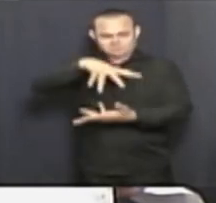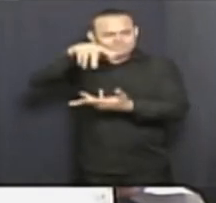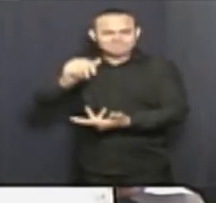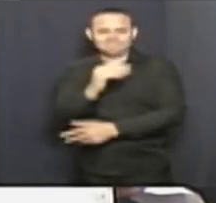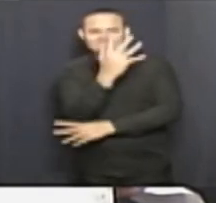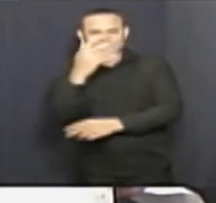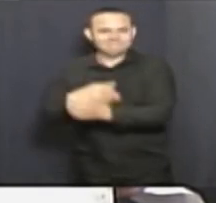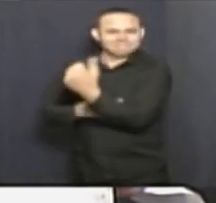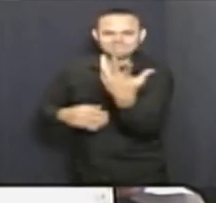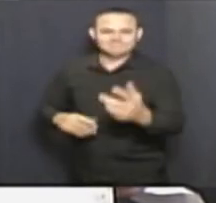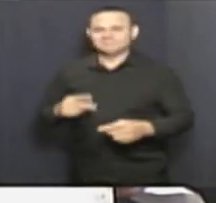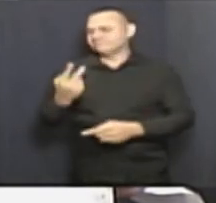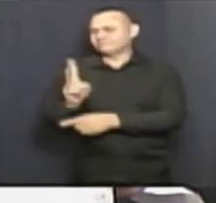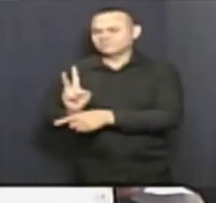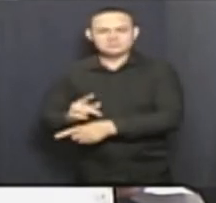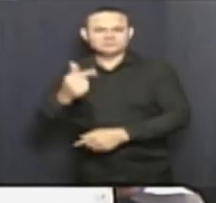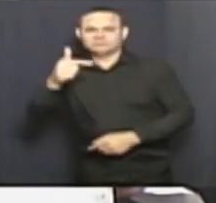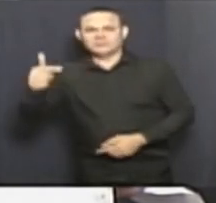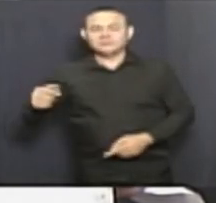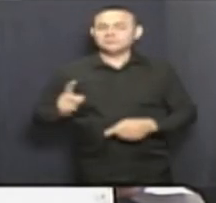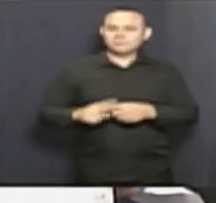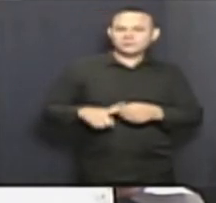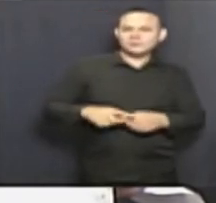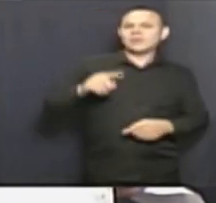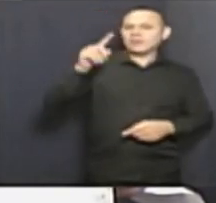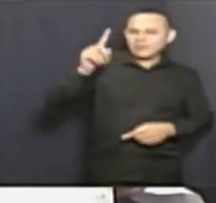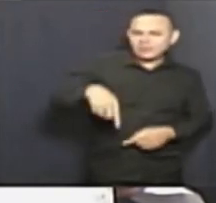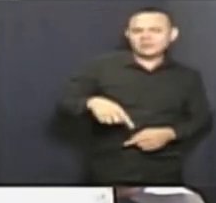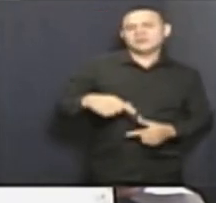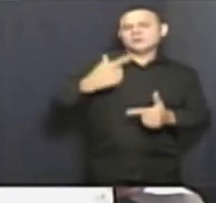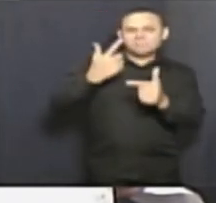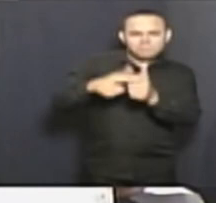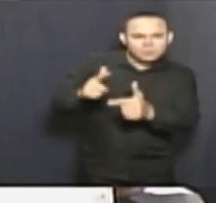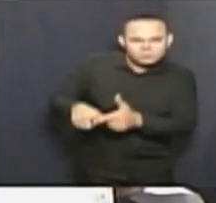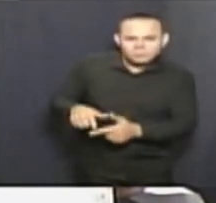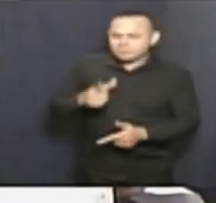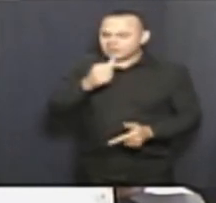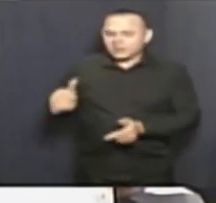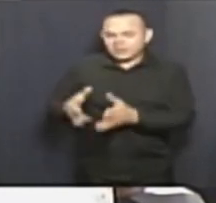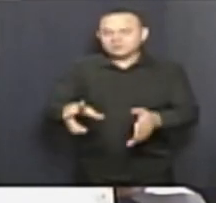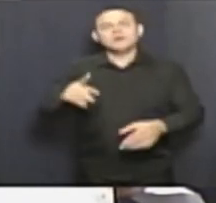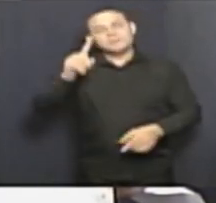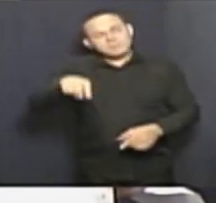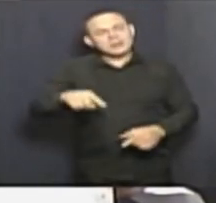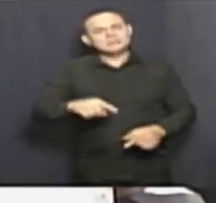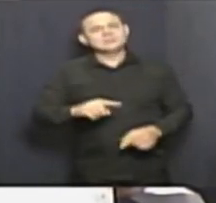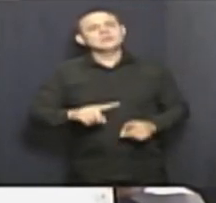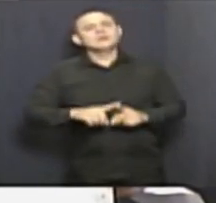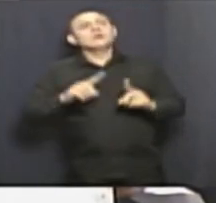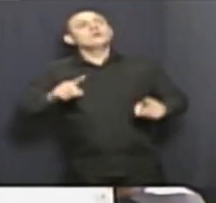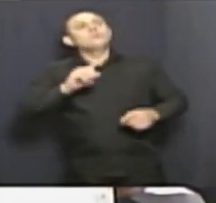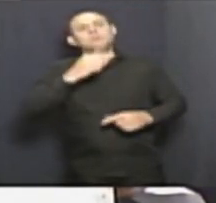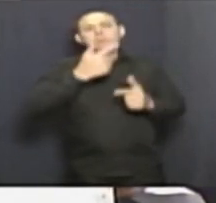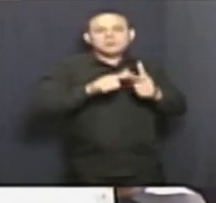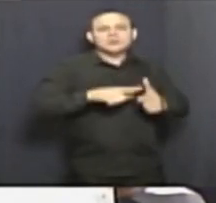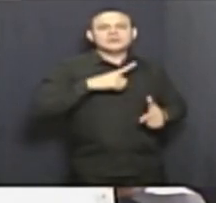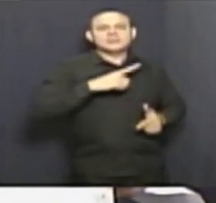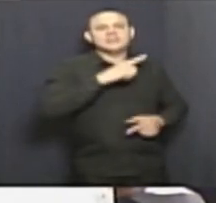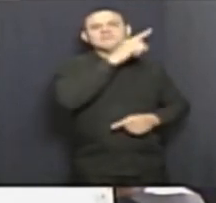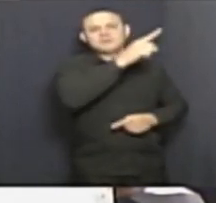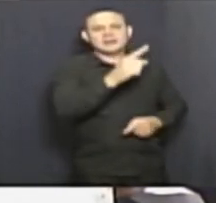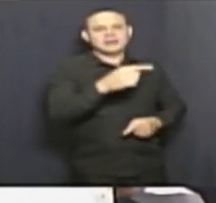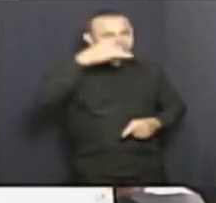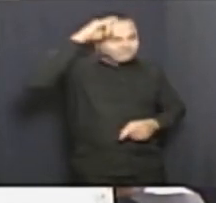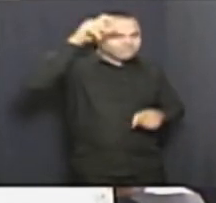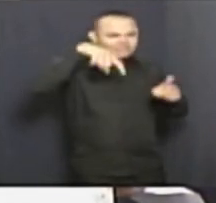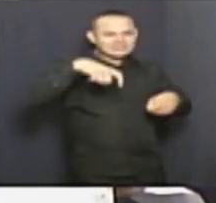se verifica não em relação ao rio taquari mas em relação à fazenda santa mônica foi interferir no tribunal de justiça